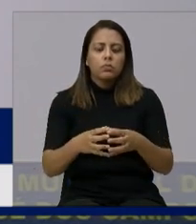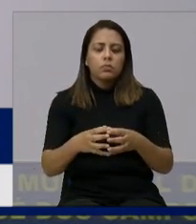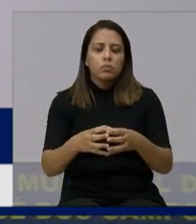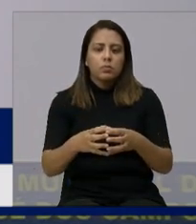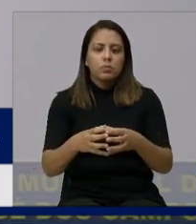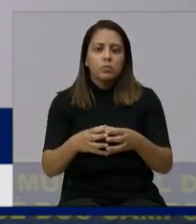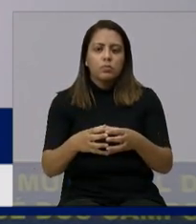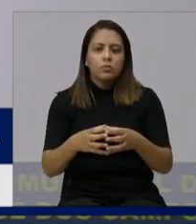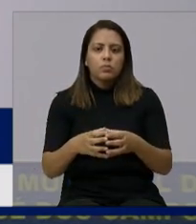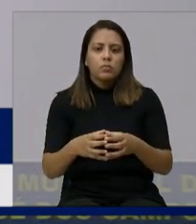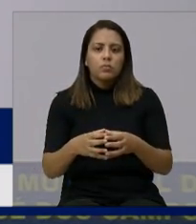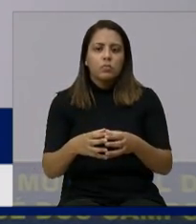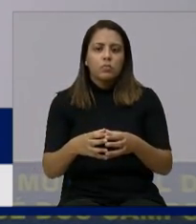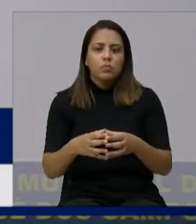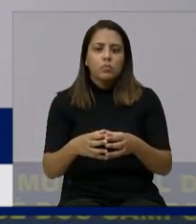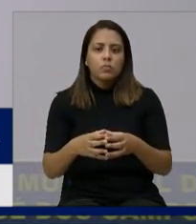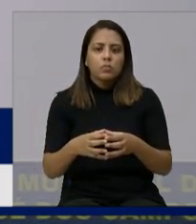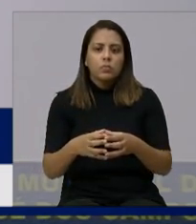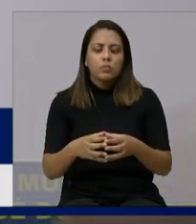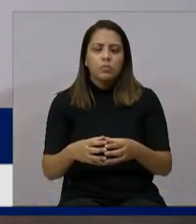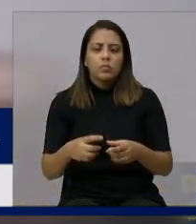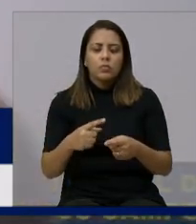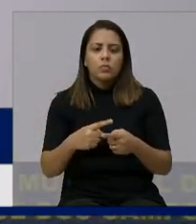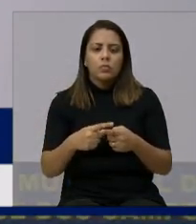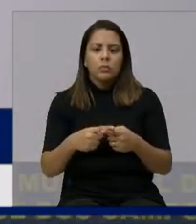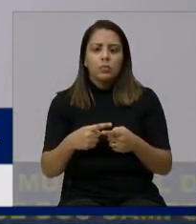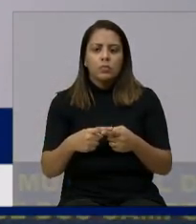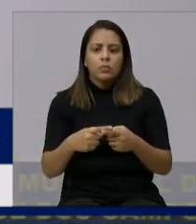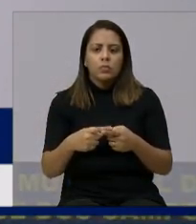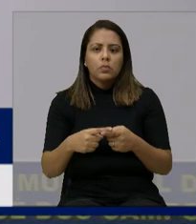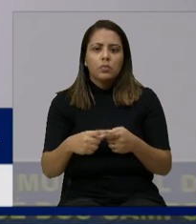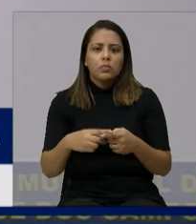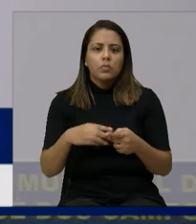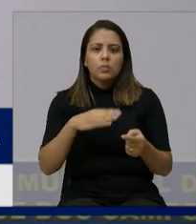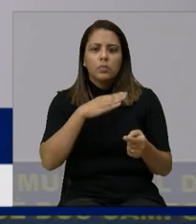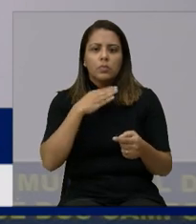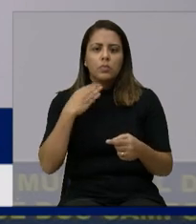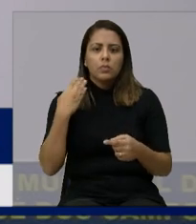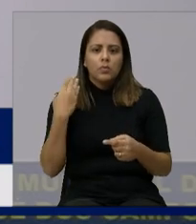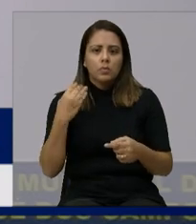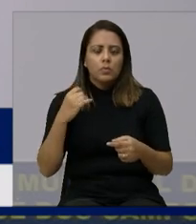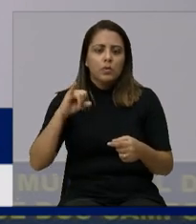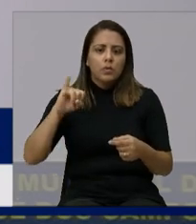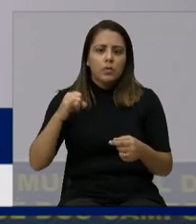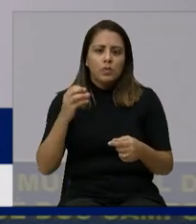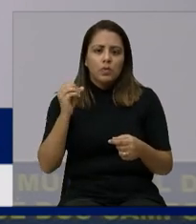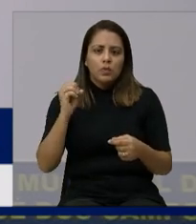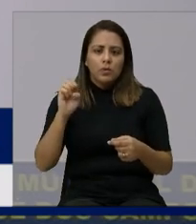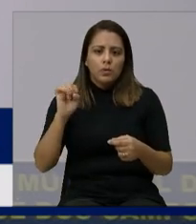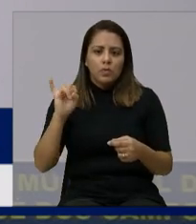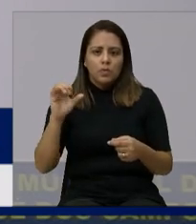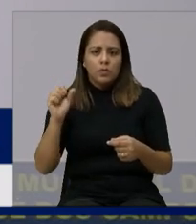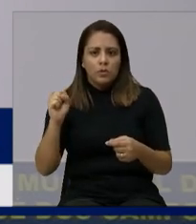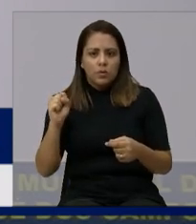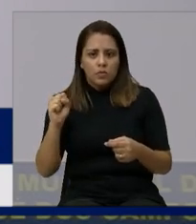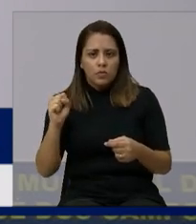pelo passamento dos senhores Josias dos Reis, Vanderlei